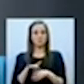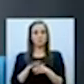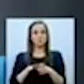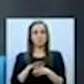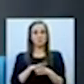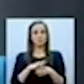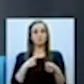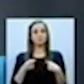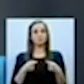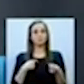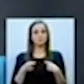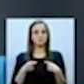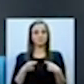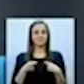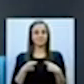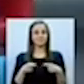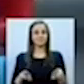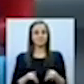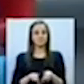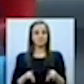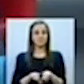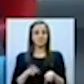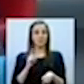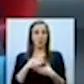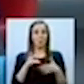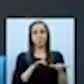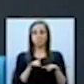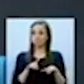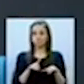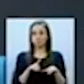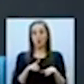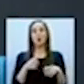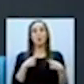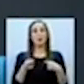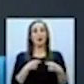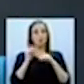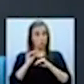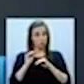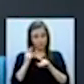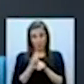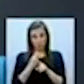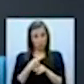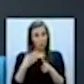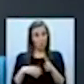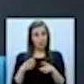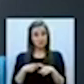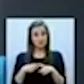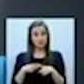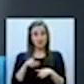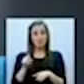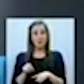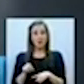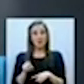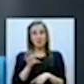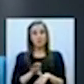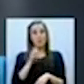do mercado... Quem lê no computador diz sempre que não é a mesma coisa. Eu também acho. Exato. No caso do mercado educativo há algo de muito complexo e muito interessante, que é a